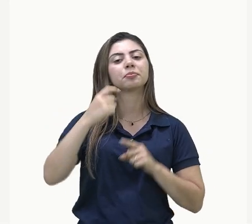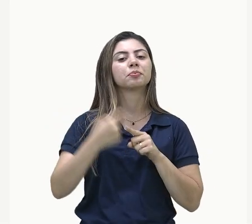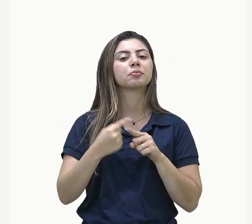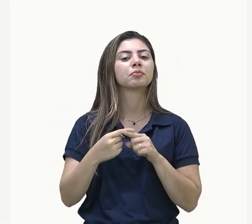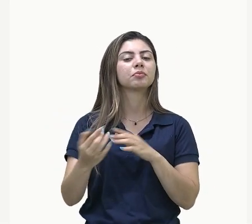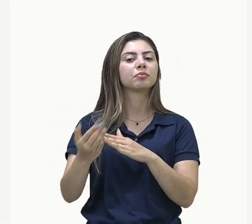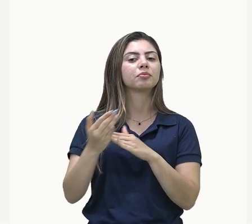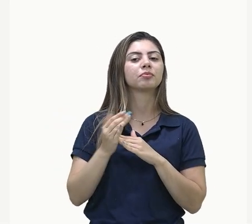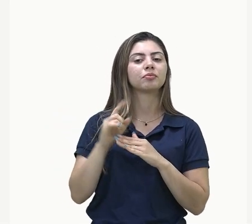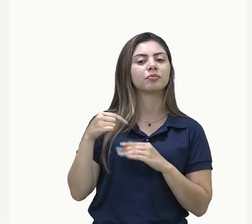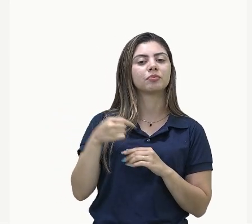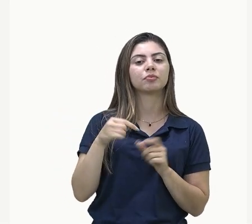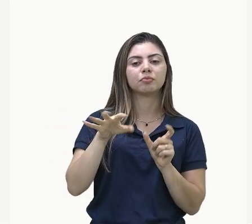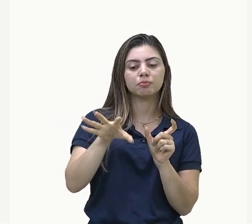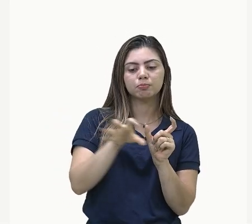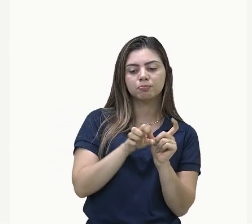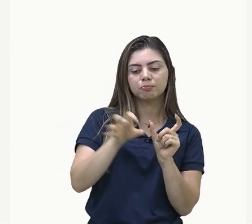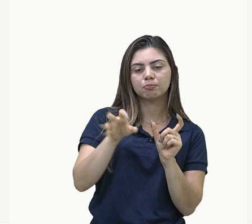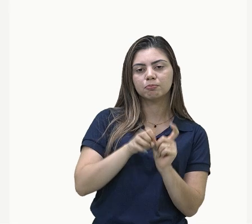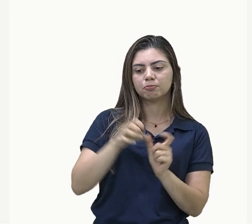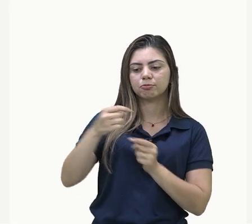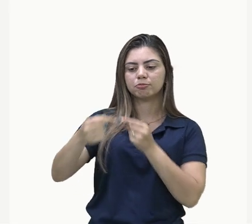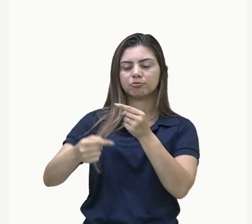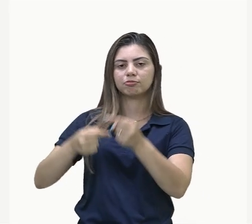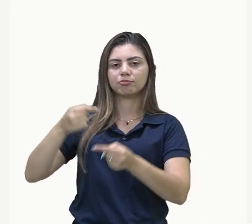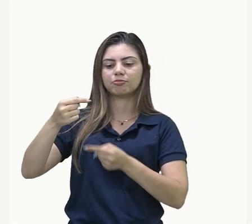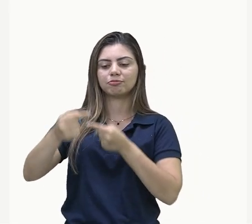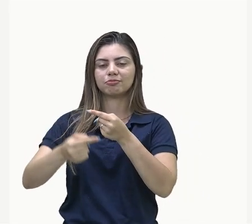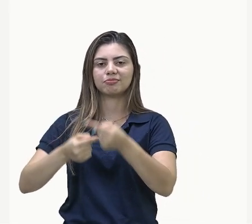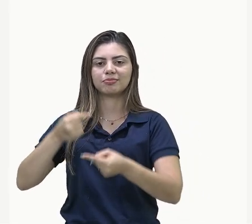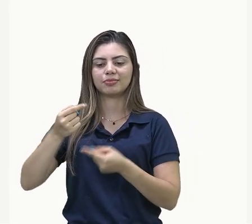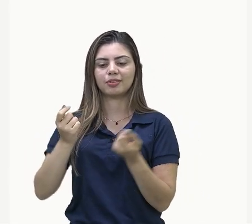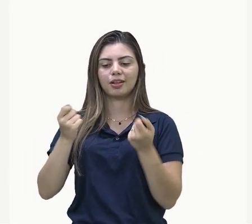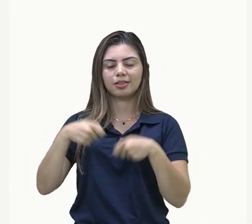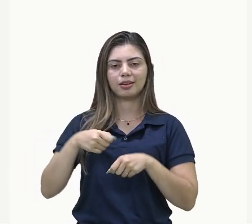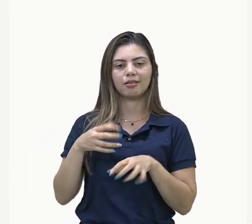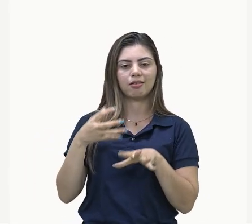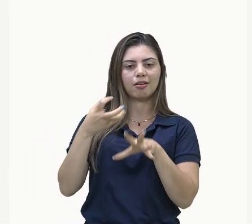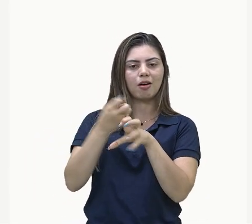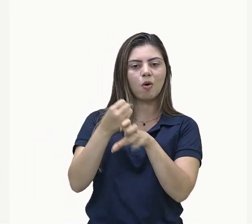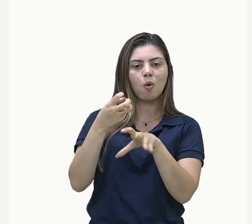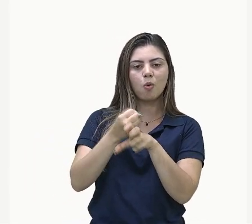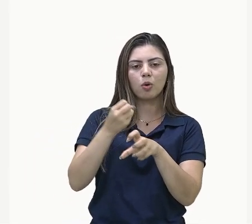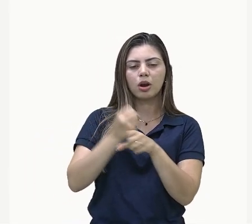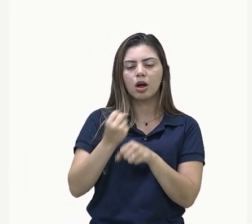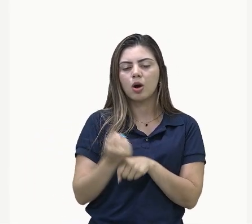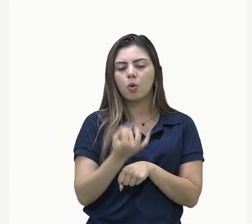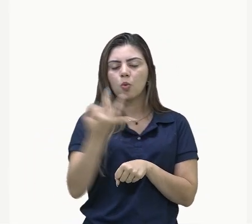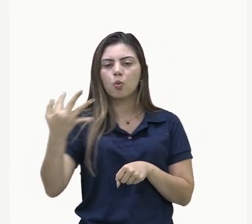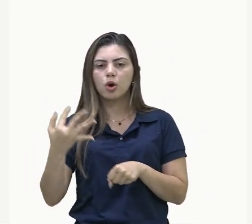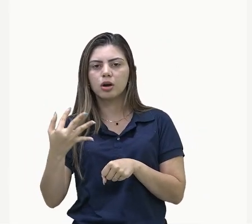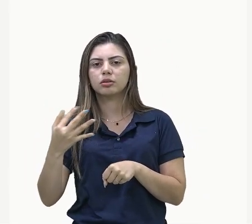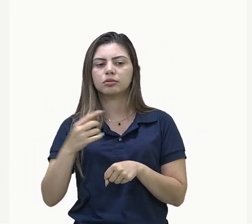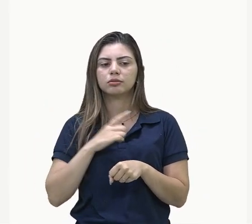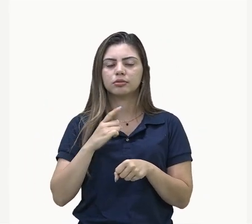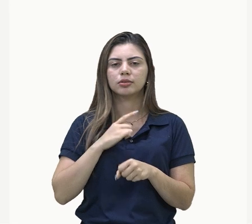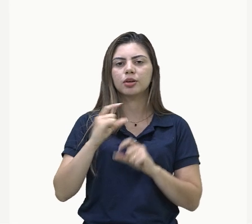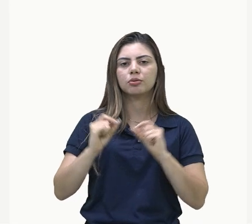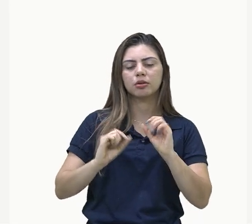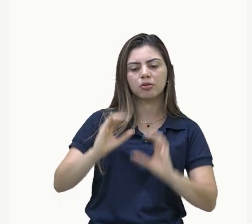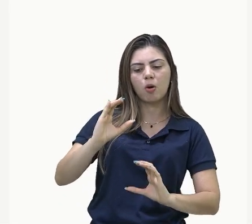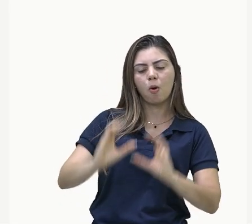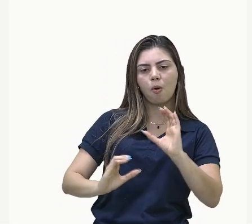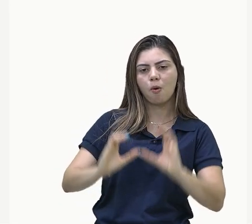geradores e receptores, pois ela permite calcular a corrente em um circuito